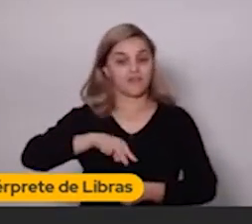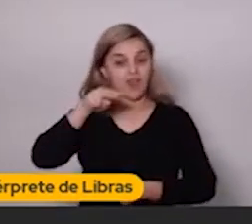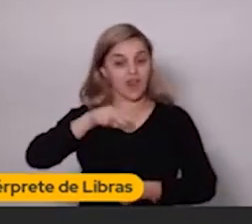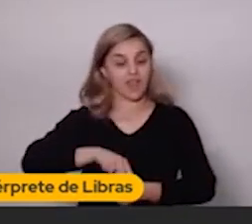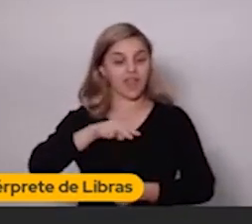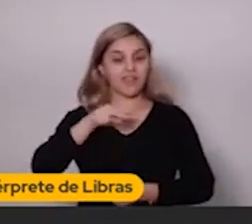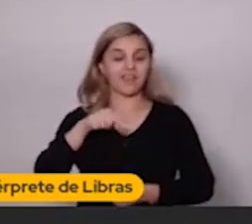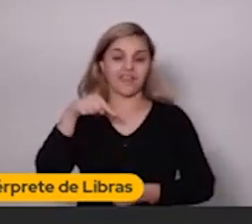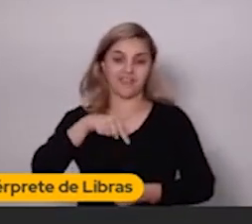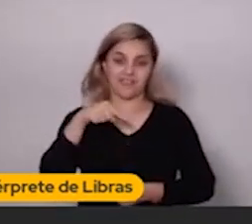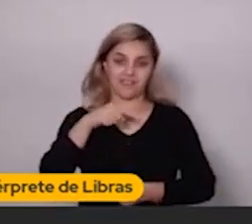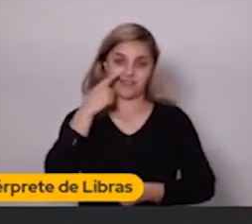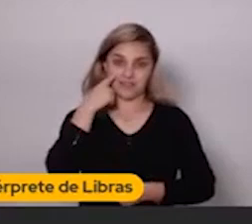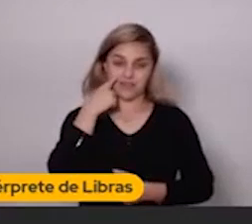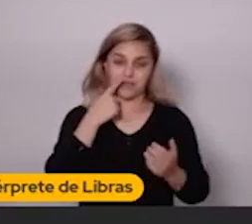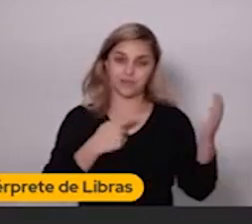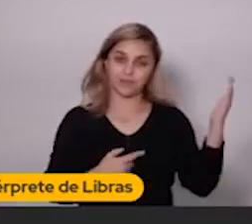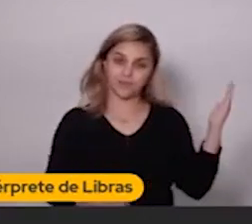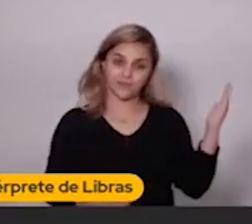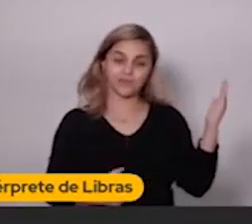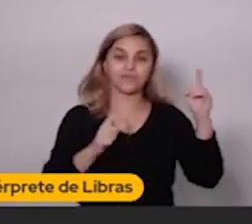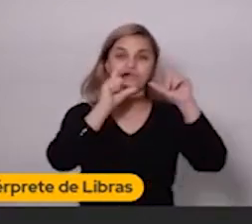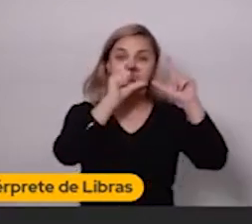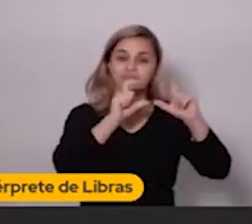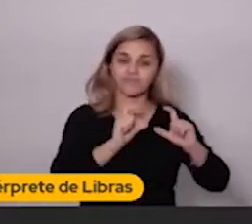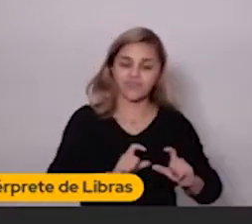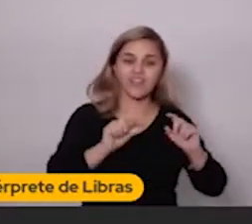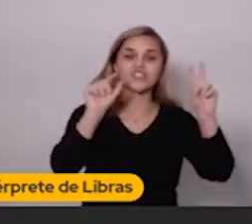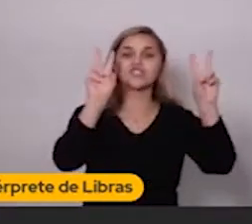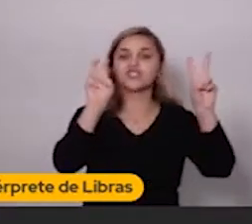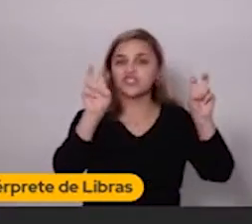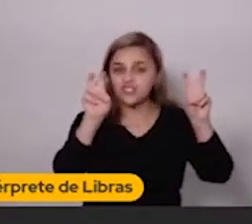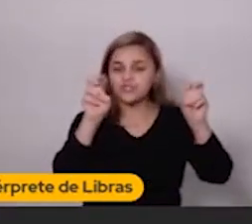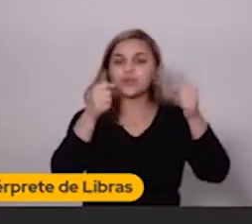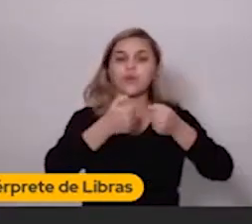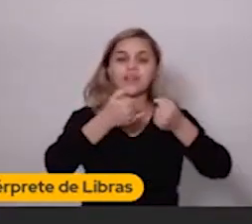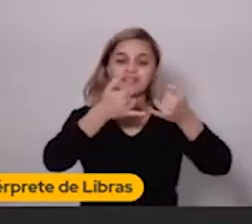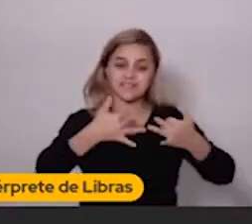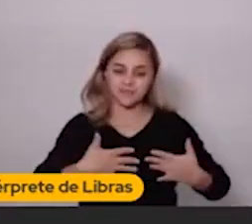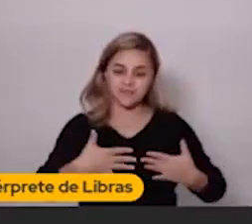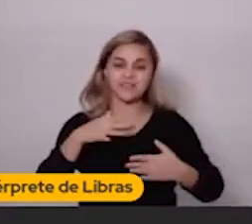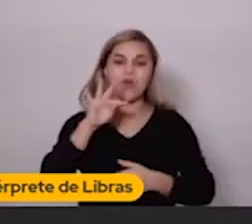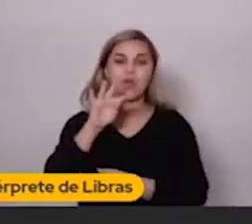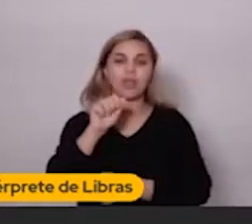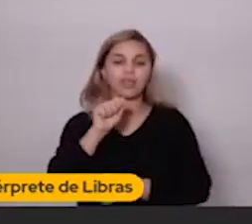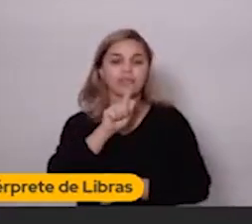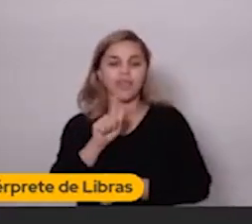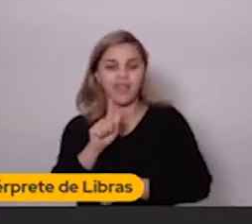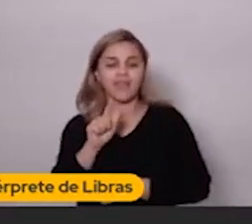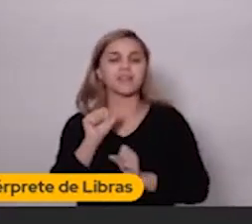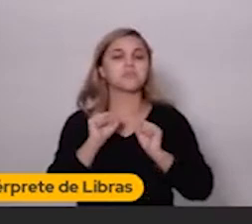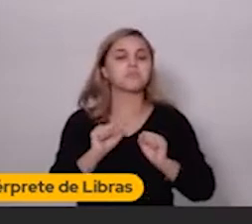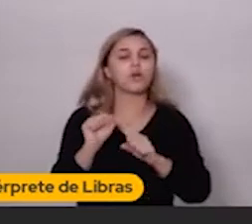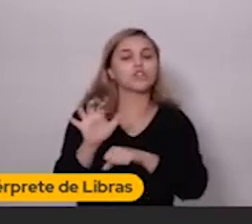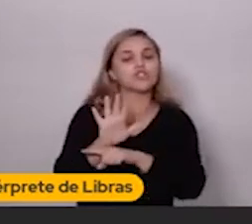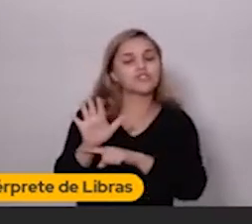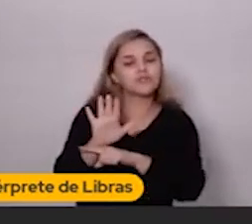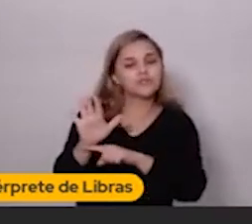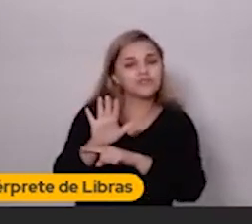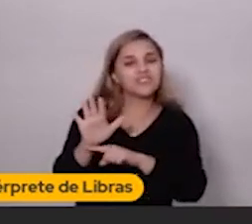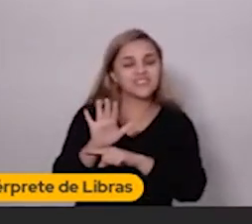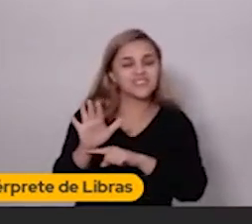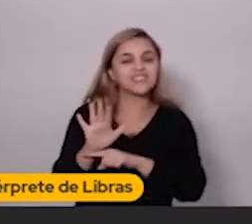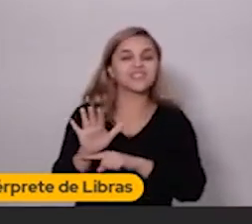a análise inclui tudo: miniatura, título, descrição, tags, pode ser vídeo, né, VOD que a gente